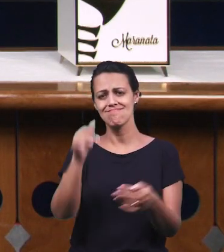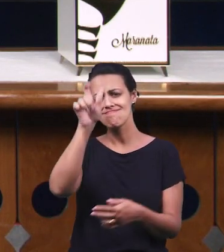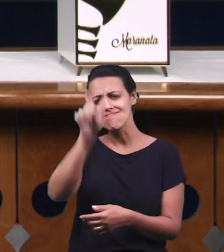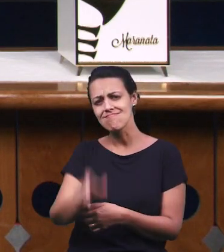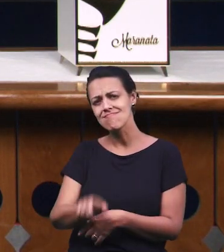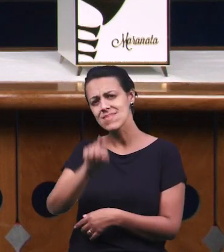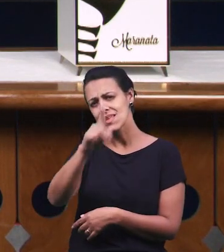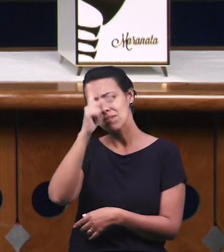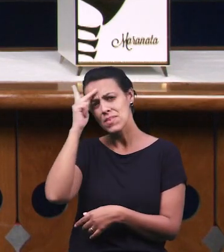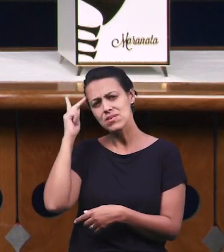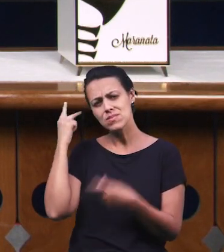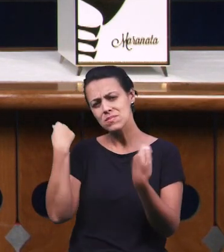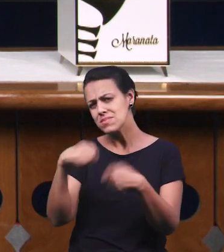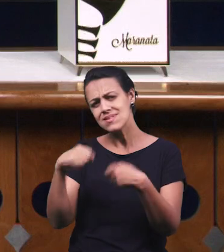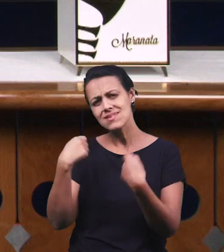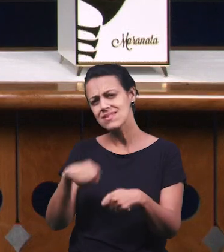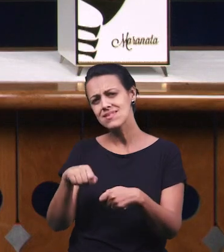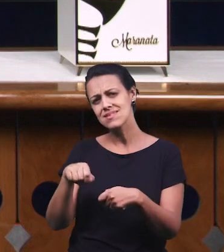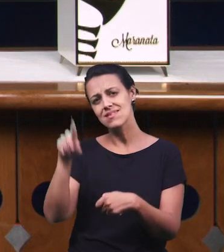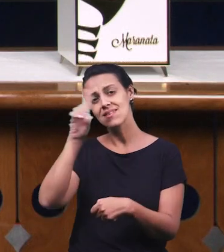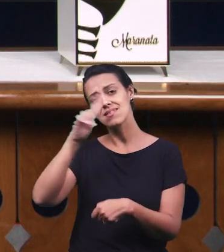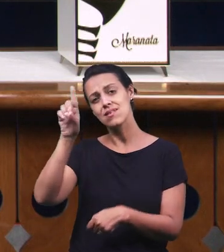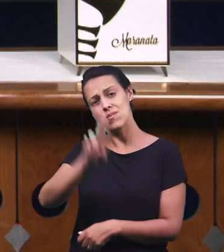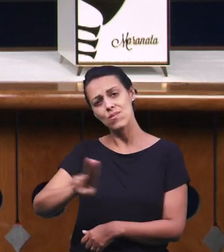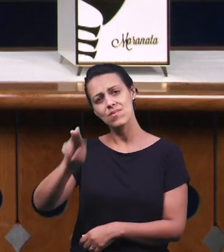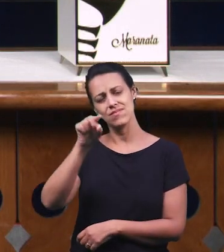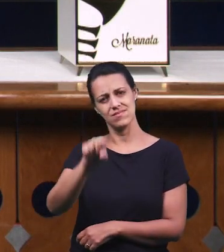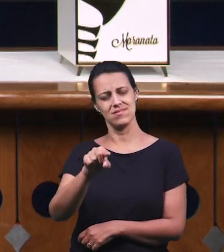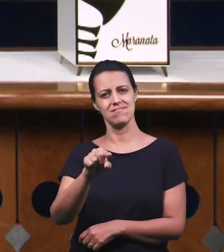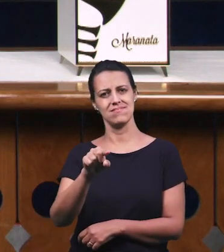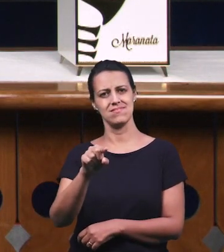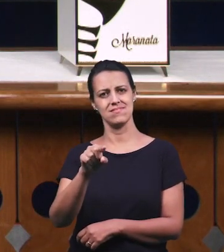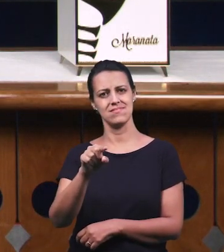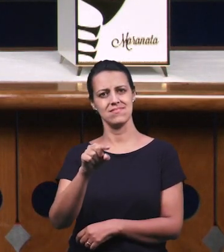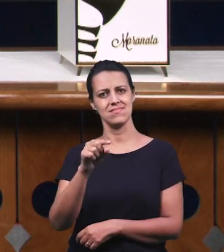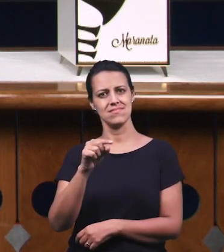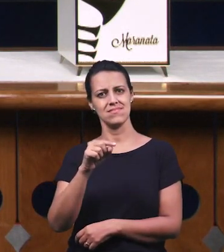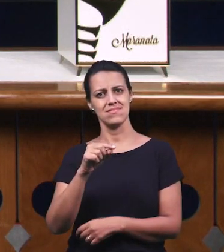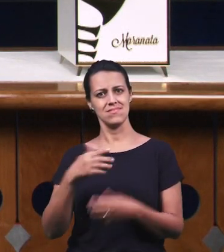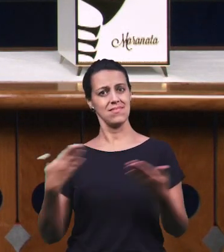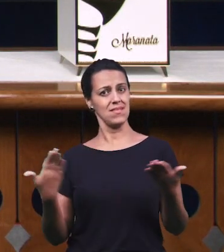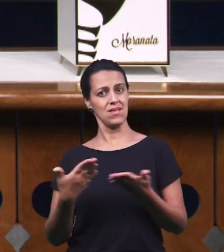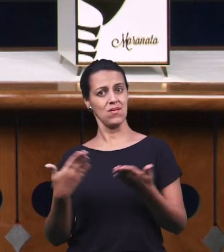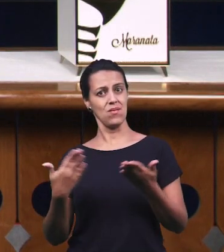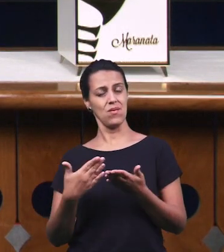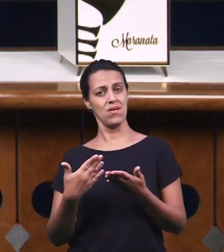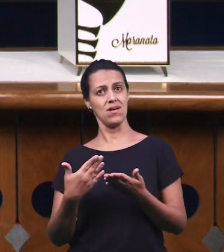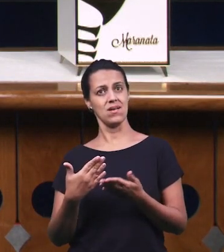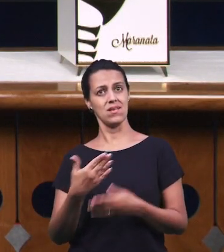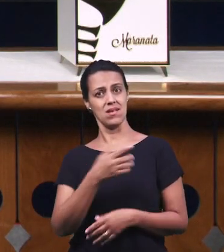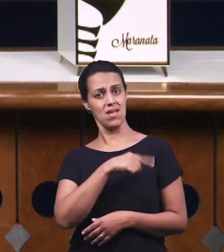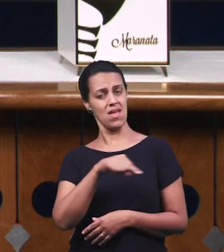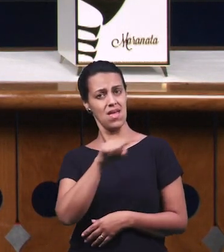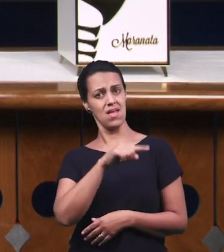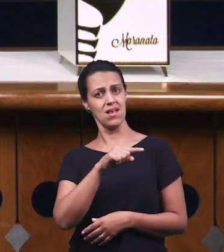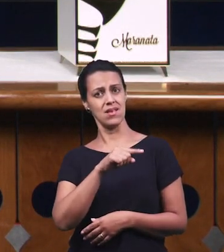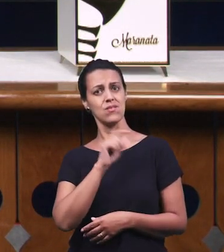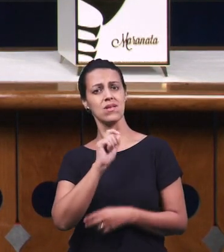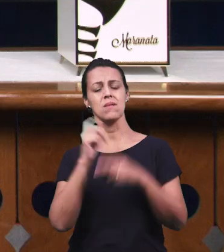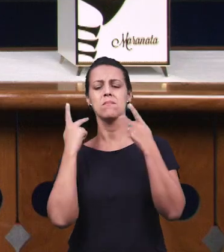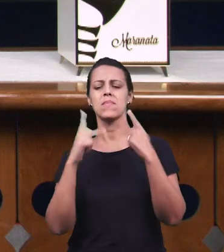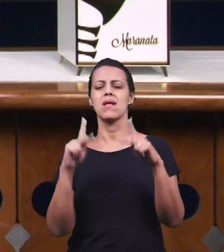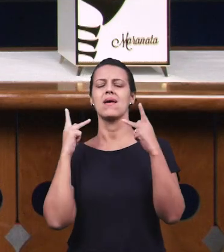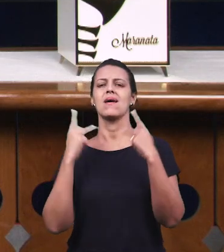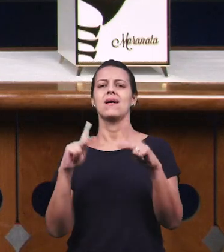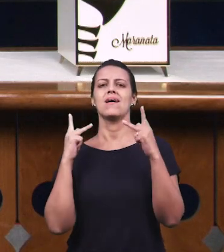agora estavam pregando o Evangelho. Eles chegaram na casa onde estavam os discípulos e começaram a anunciar: